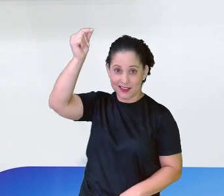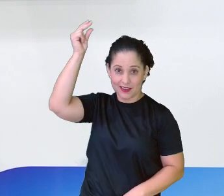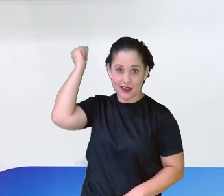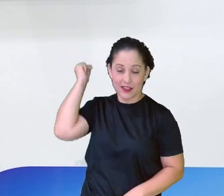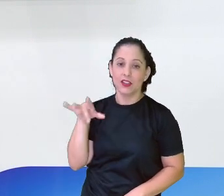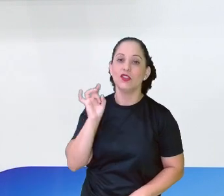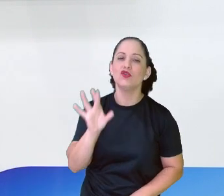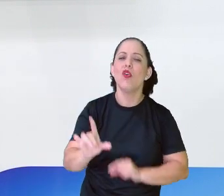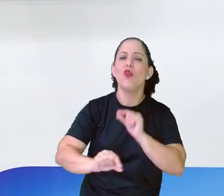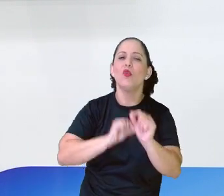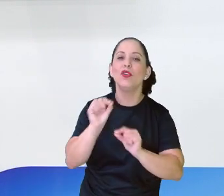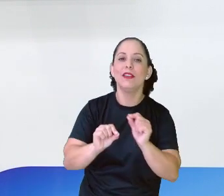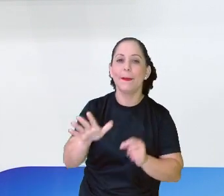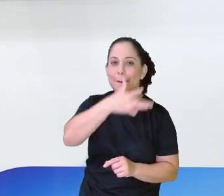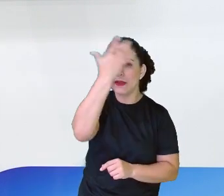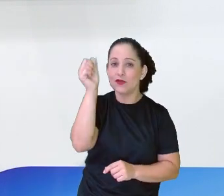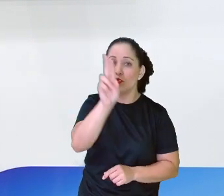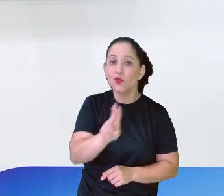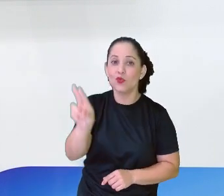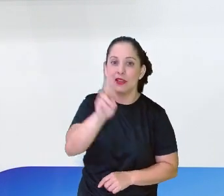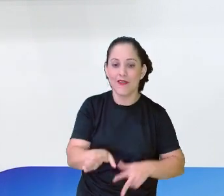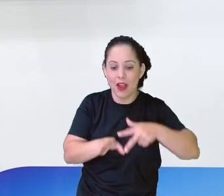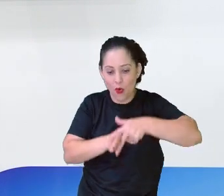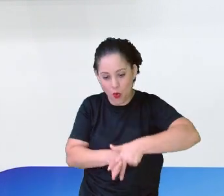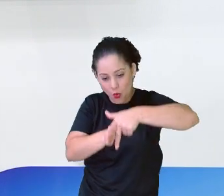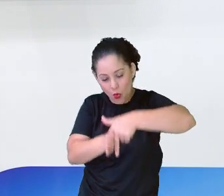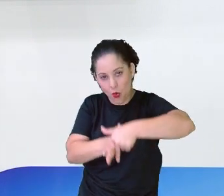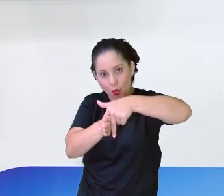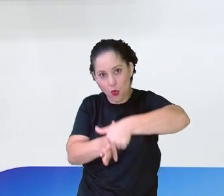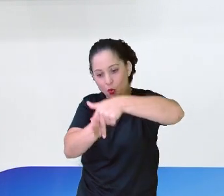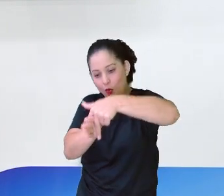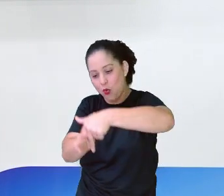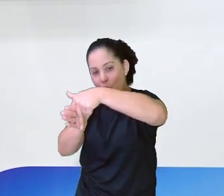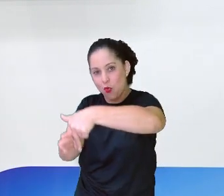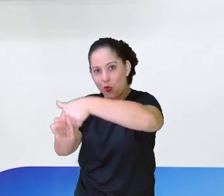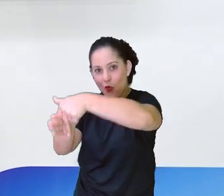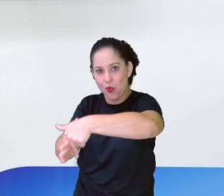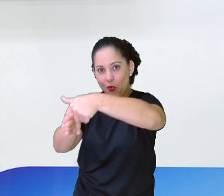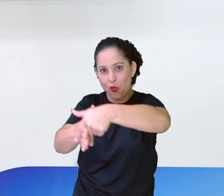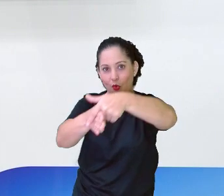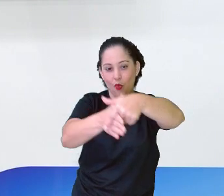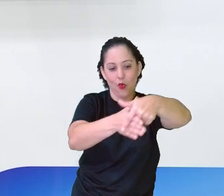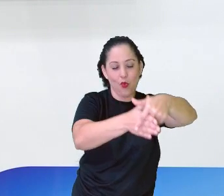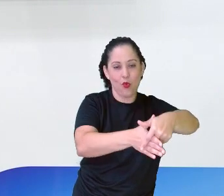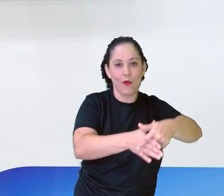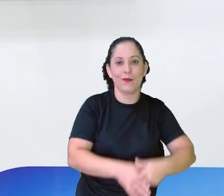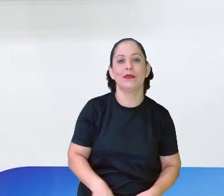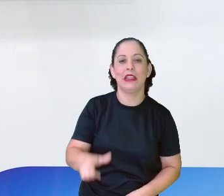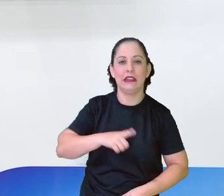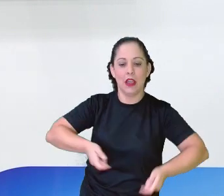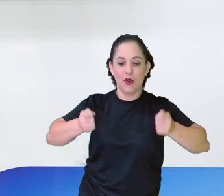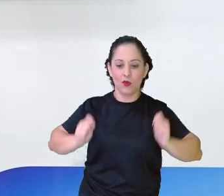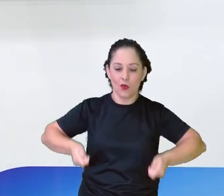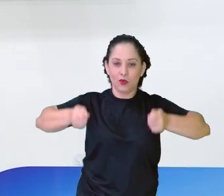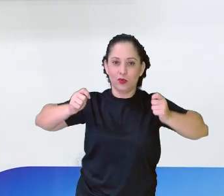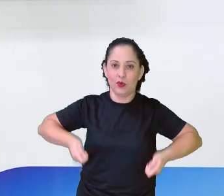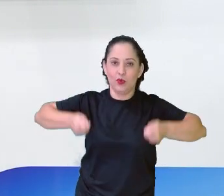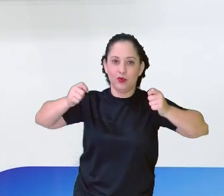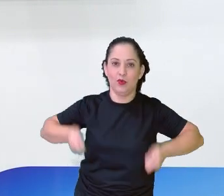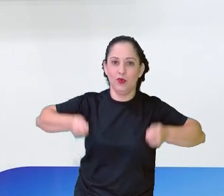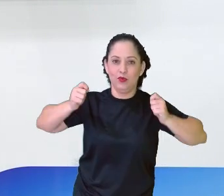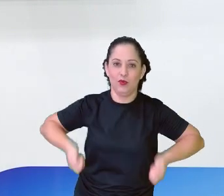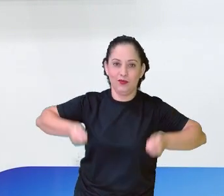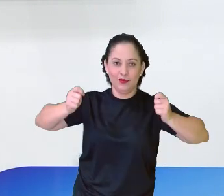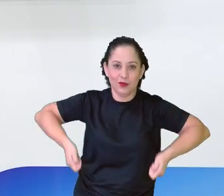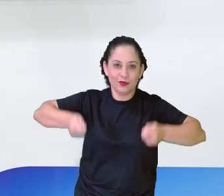quê? Cavalos. As pessoas criavam os cavalos, tinham as charretes, tinham as